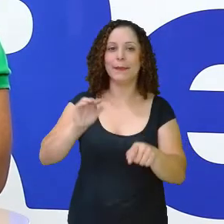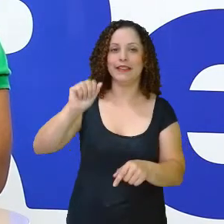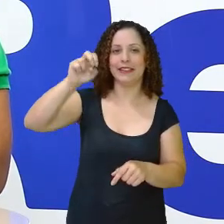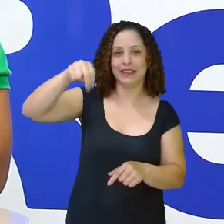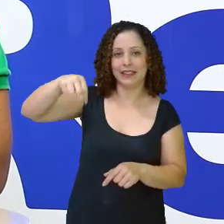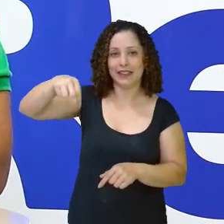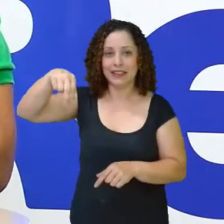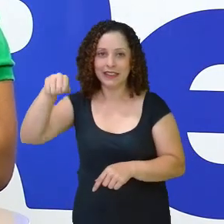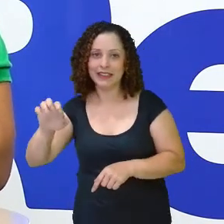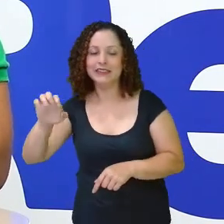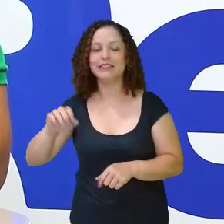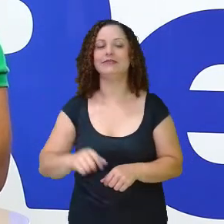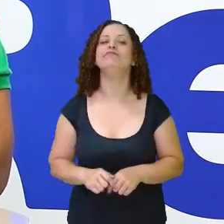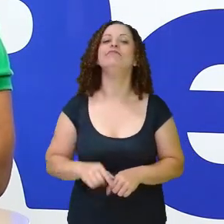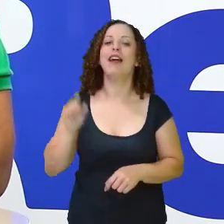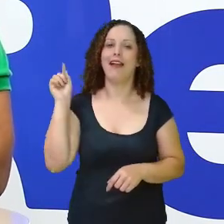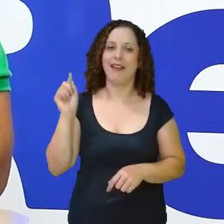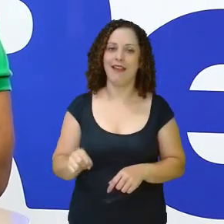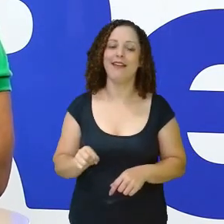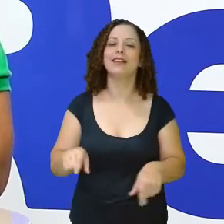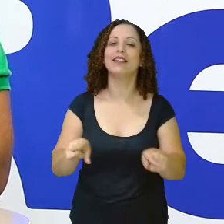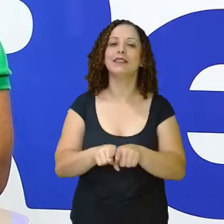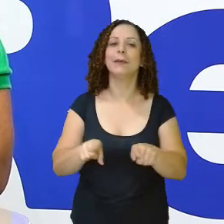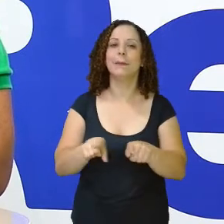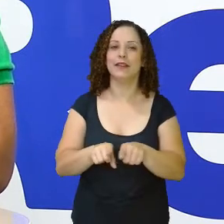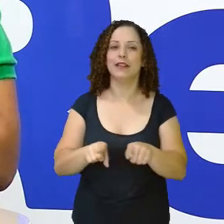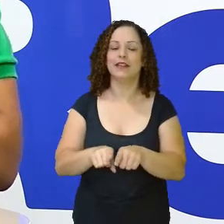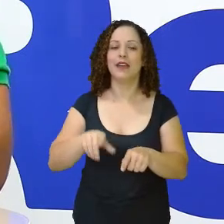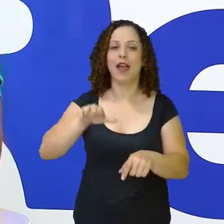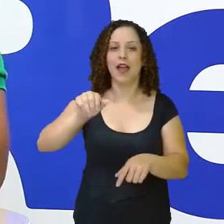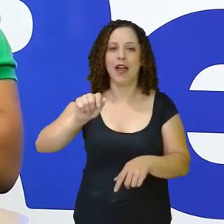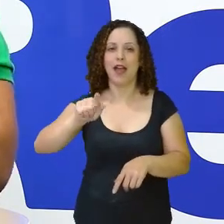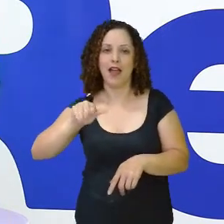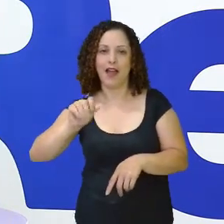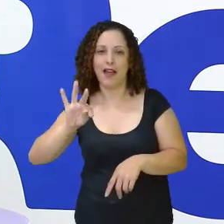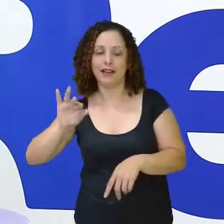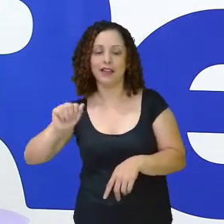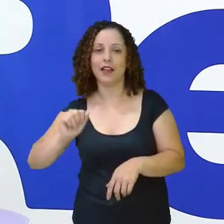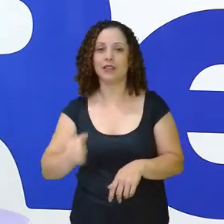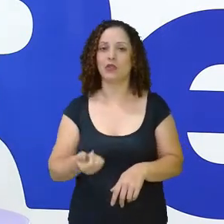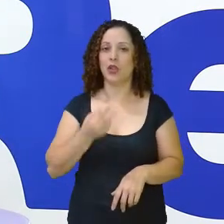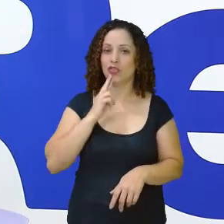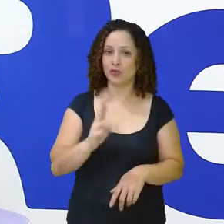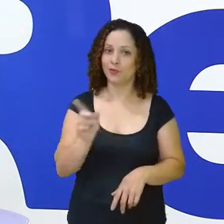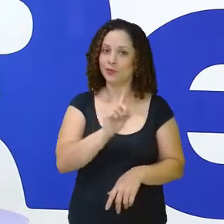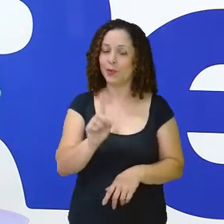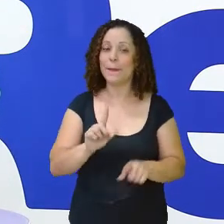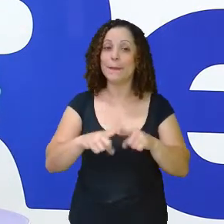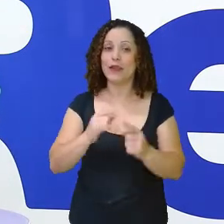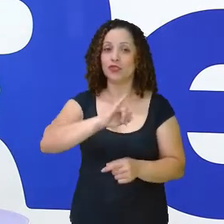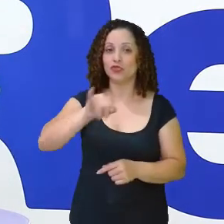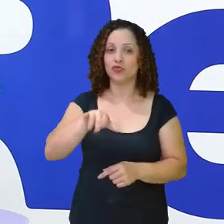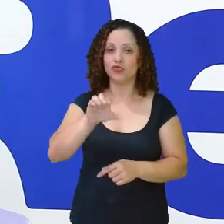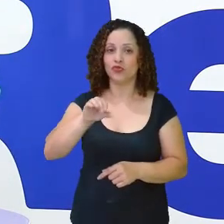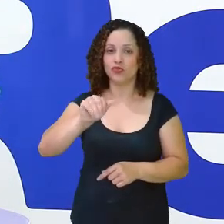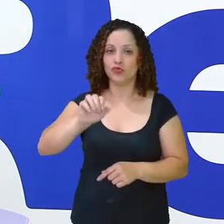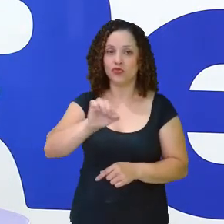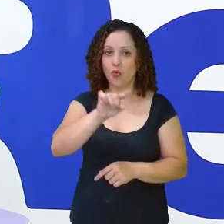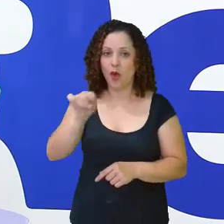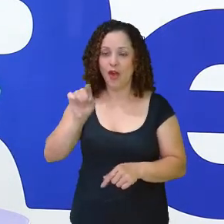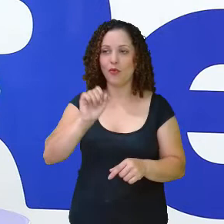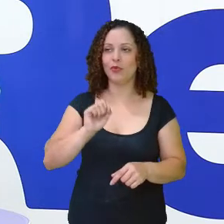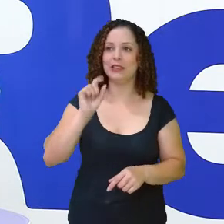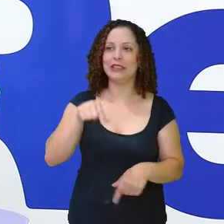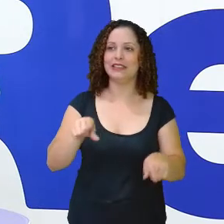junto com a gente. Ela não falou, a Anne e a Agatha estão por aqui, mas não responderam se gostam ou não. Mas o João e o Luan já falou aqui que